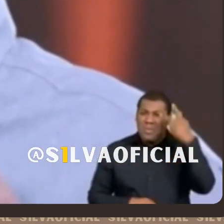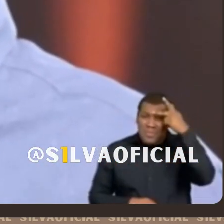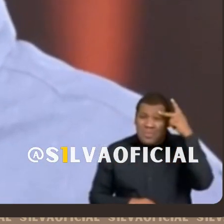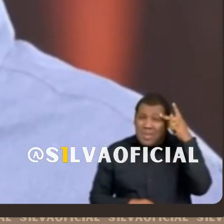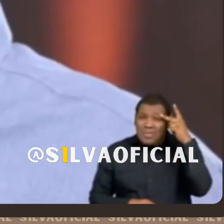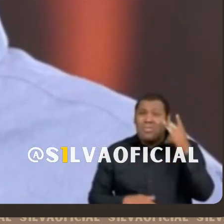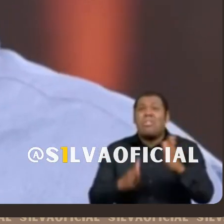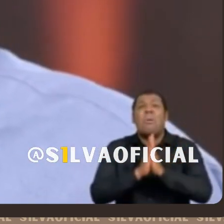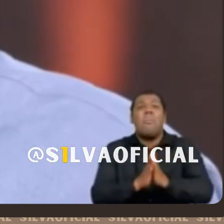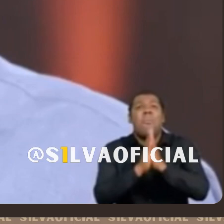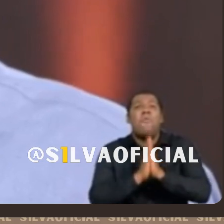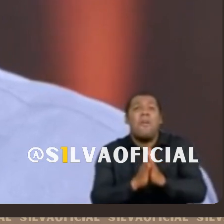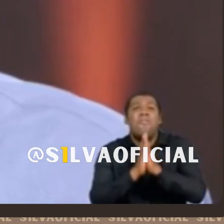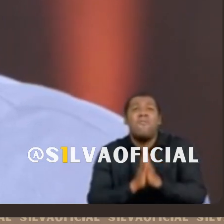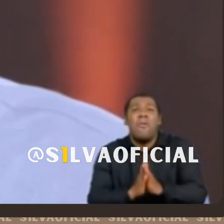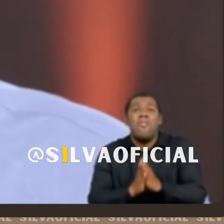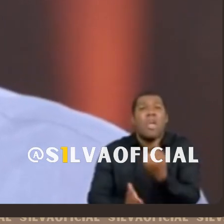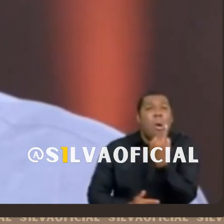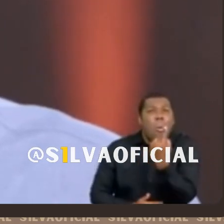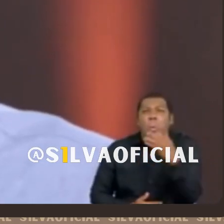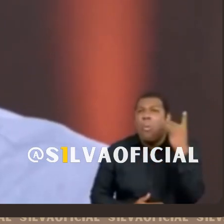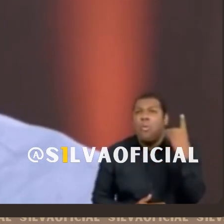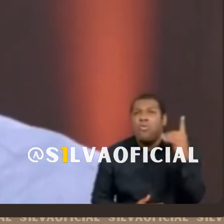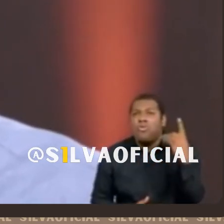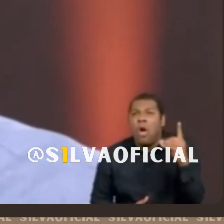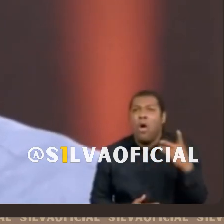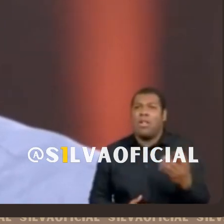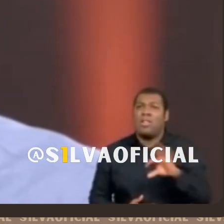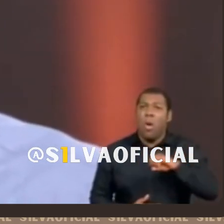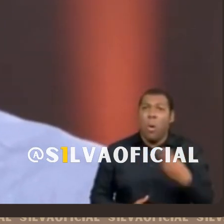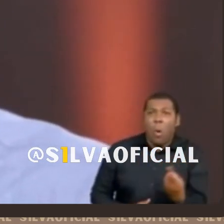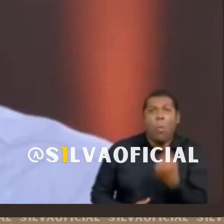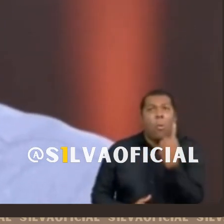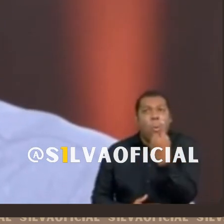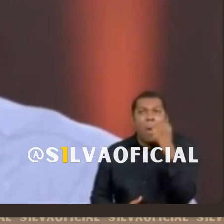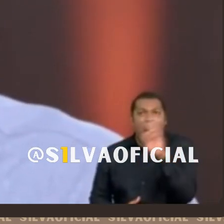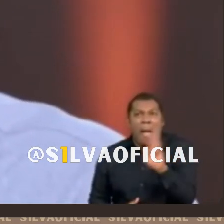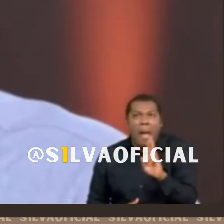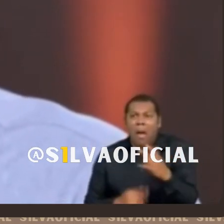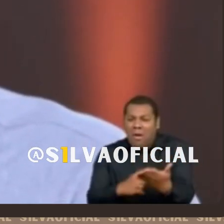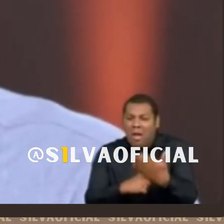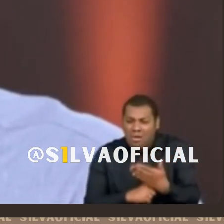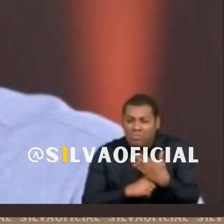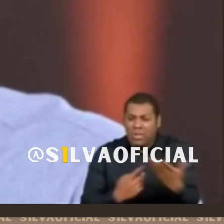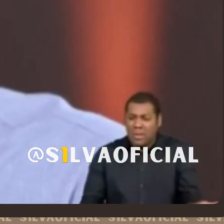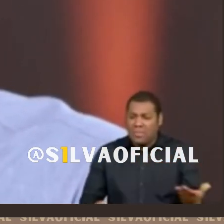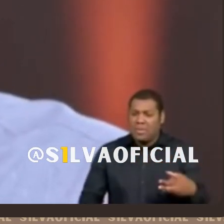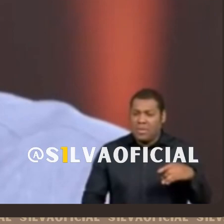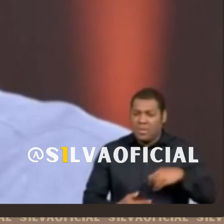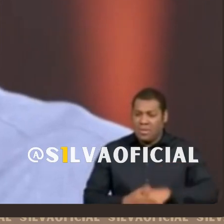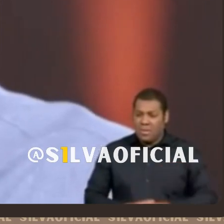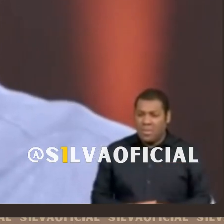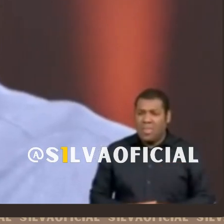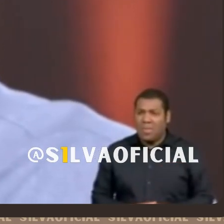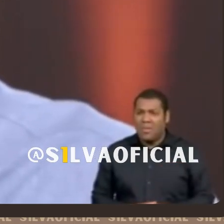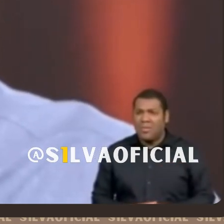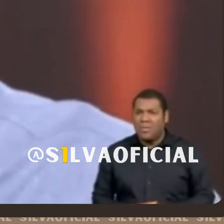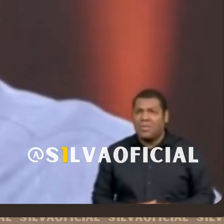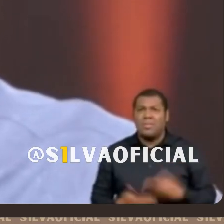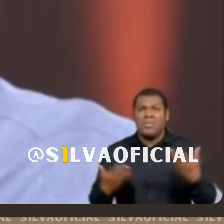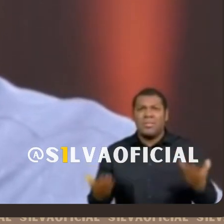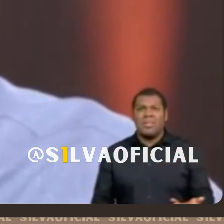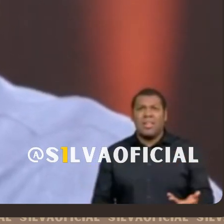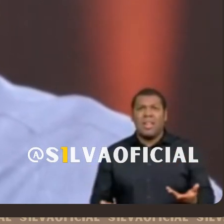R$1. R$1. Eu fico imaginando como é que a gente poderia resolver o problema do mundo se a distribuição fosse feita de forma